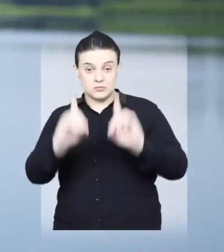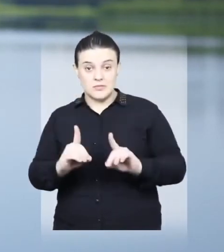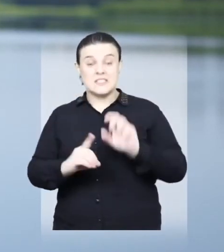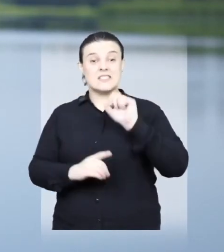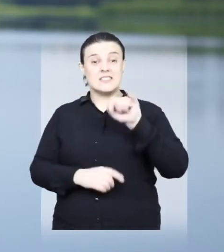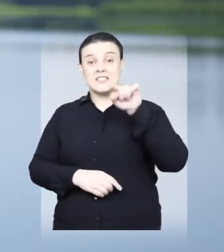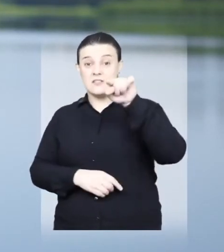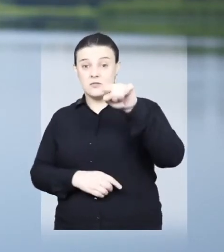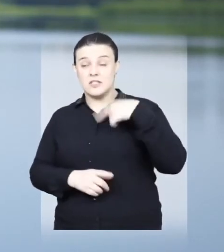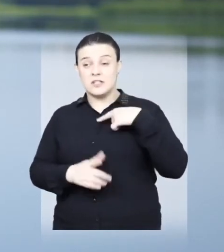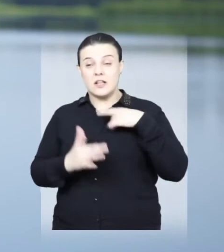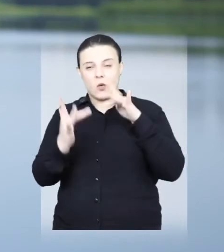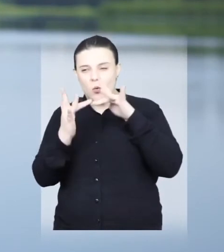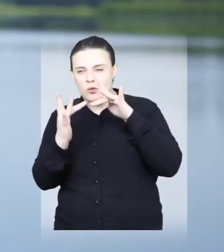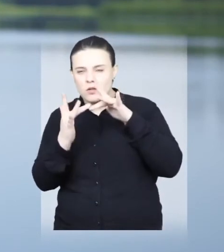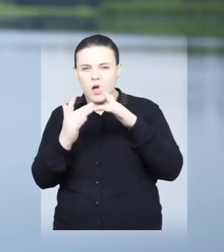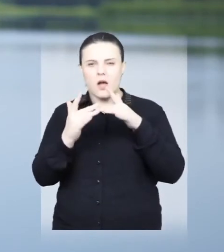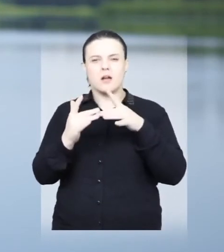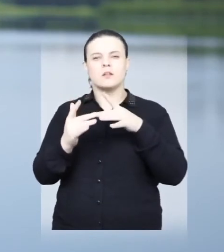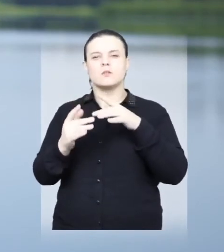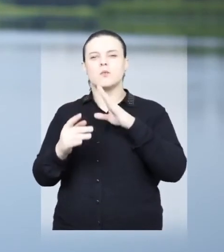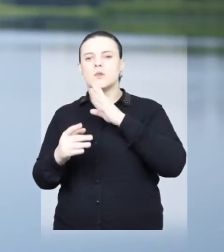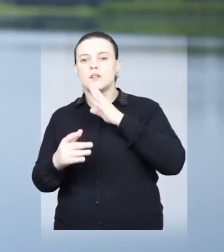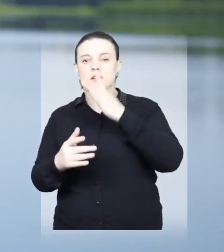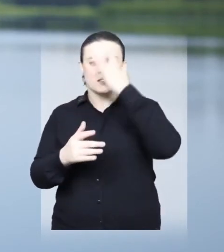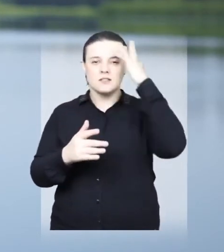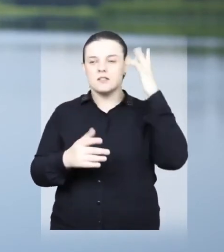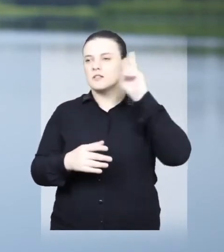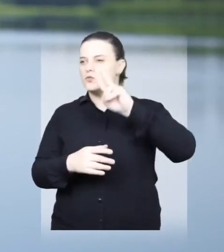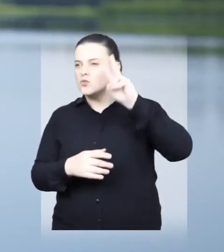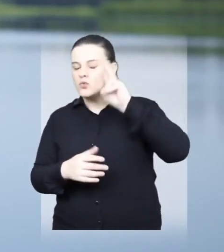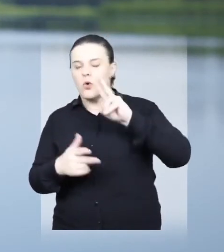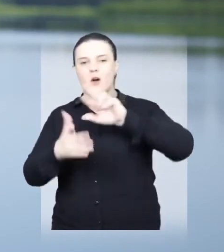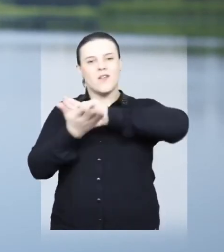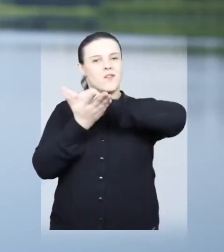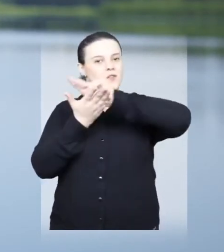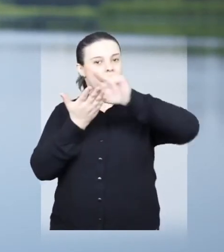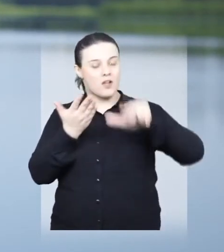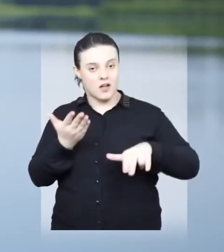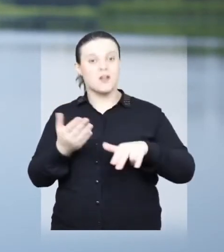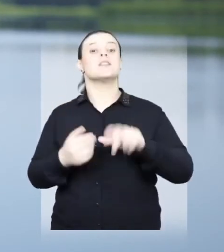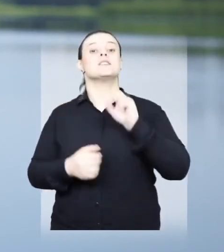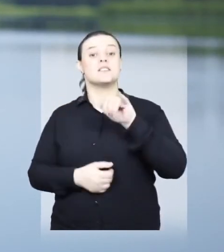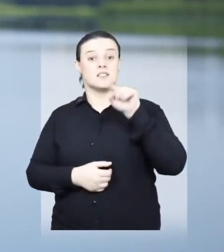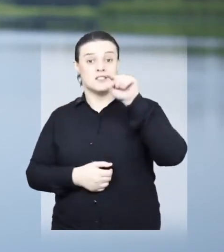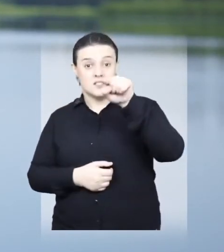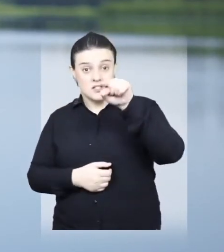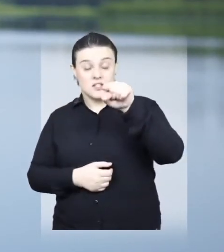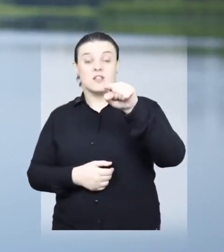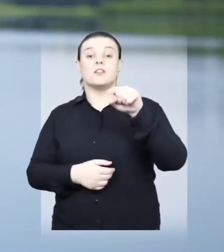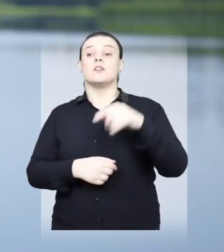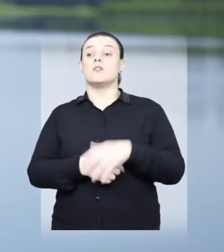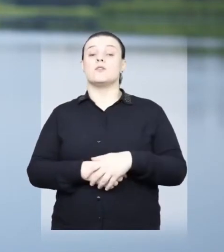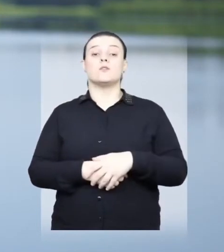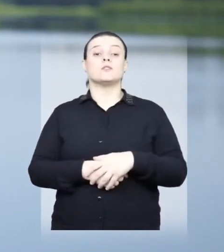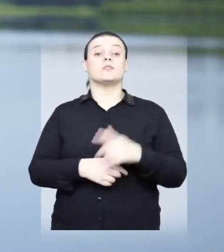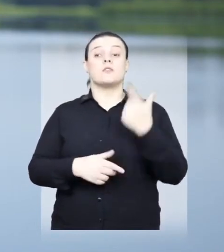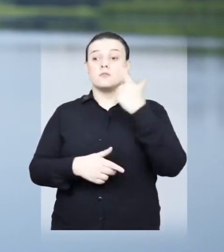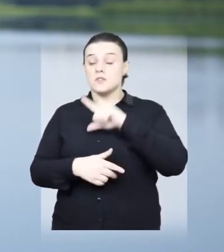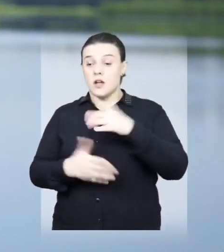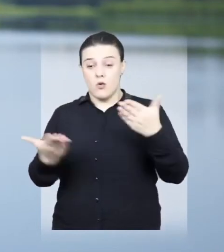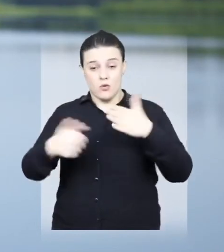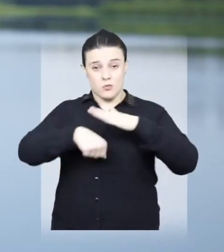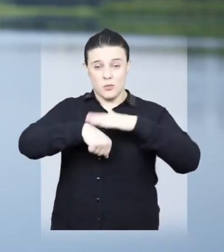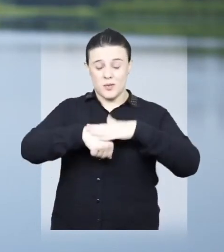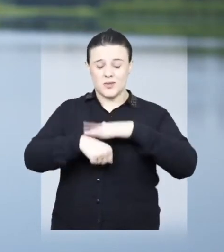se você convive um pouquinho, você tem contato com tantas histórias e aí você se você tá